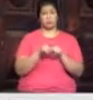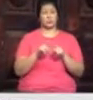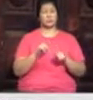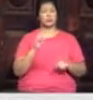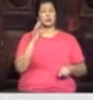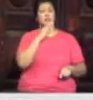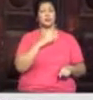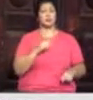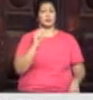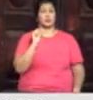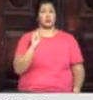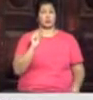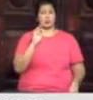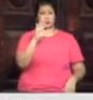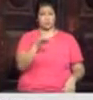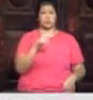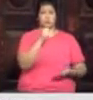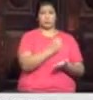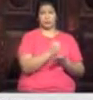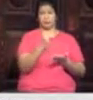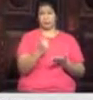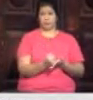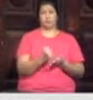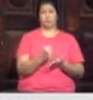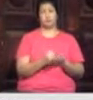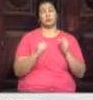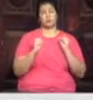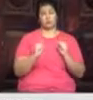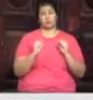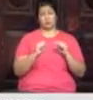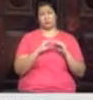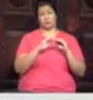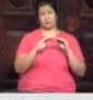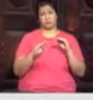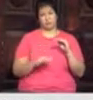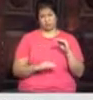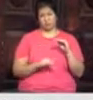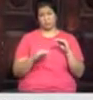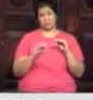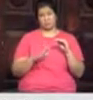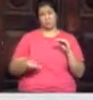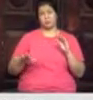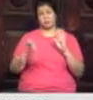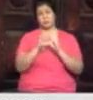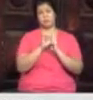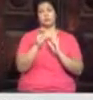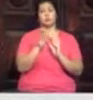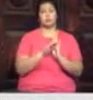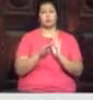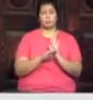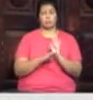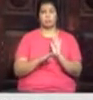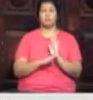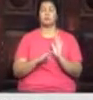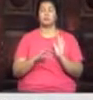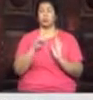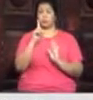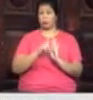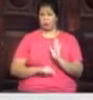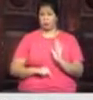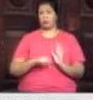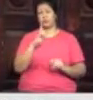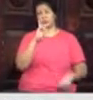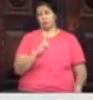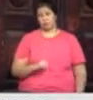significará que as contratações dos trabalhadores poderão ser em patamares inferiores aos estabelecidos pela legislação, ou seja, com redução de